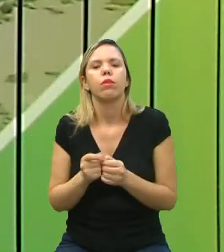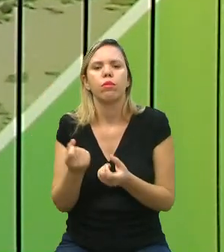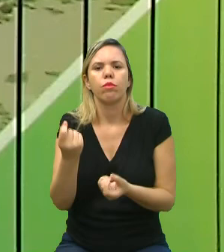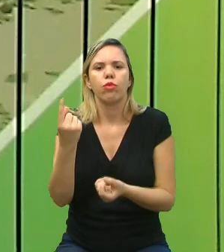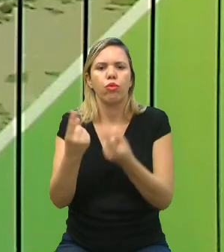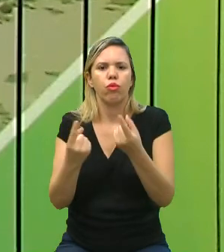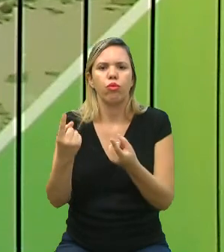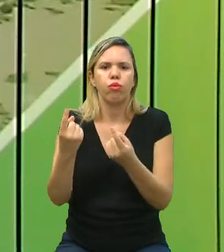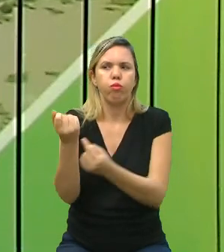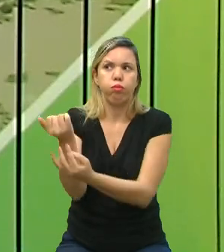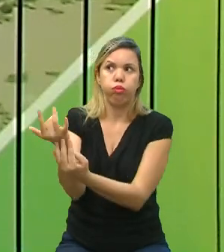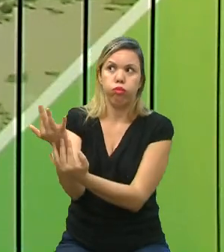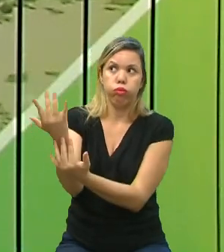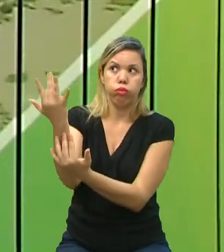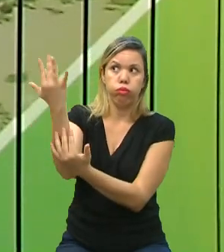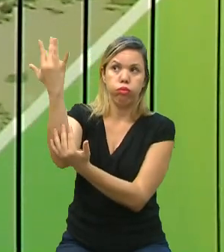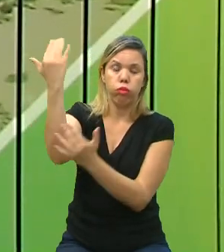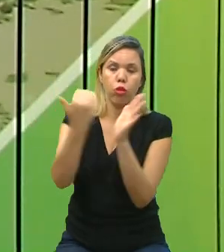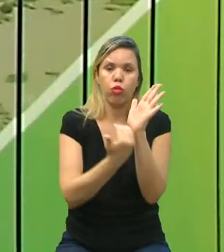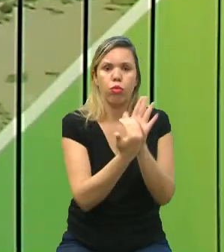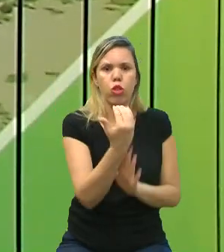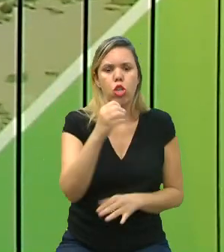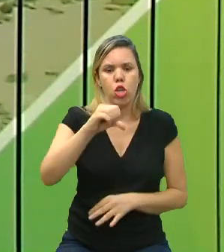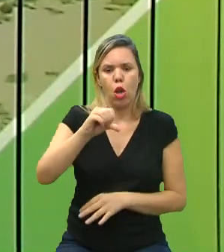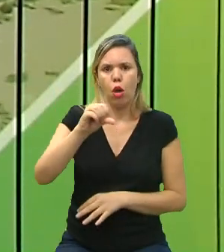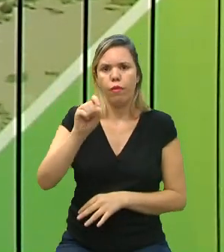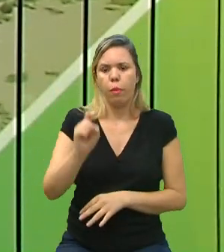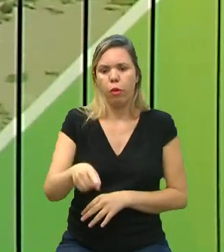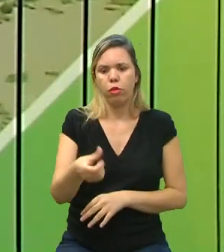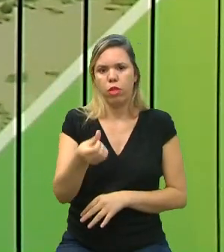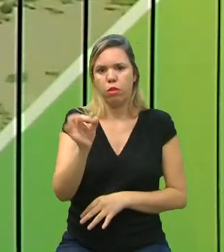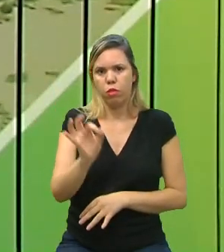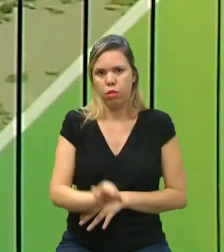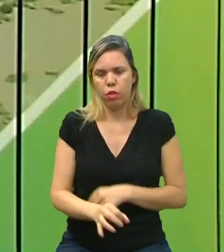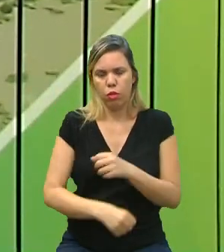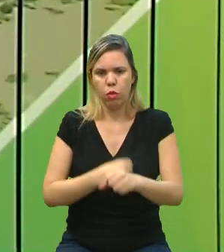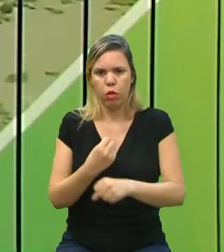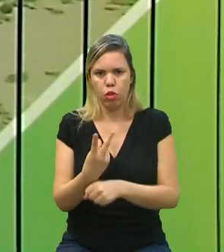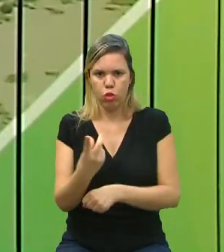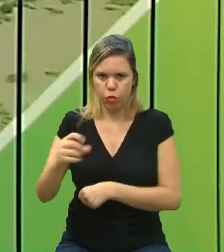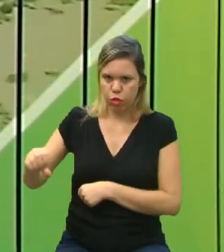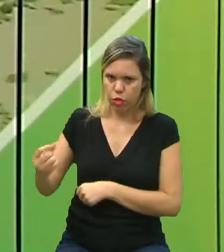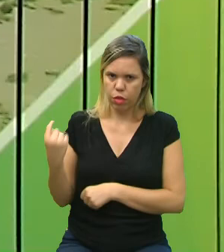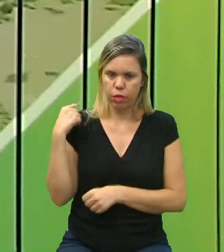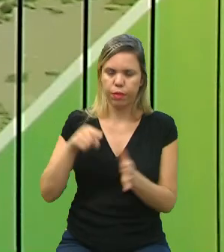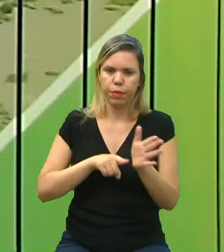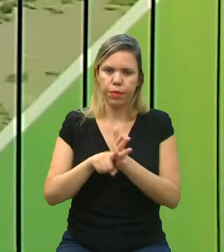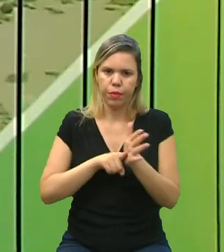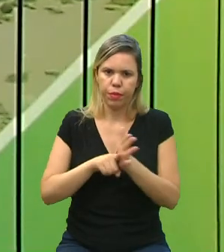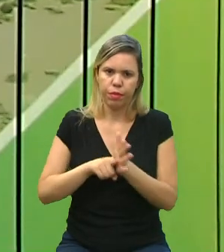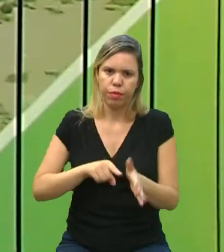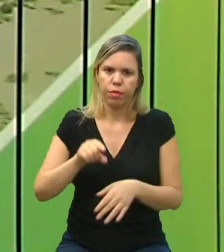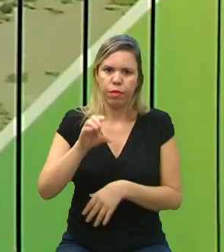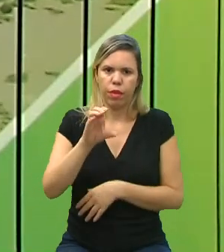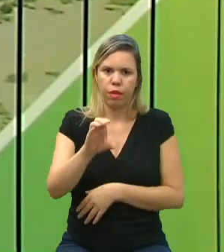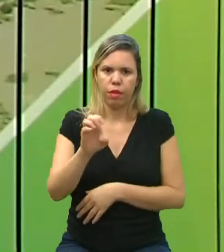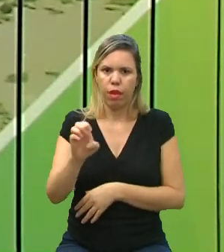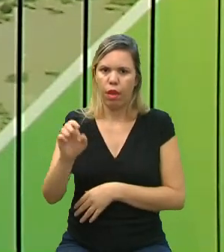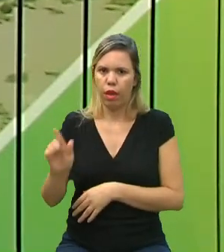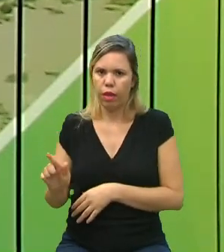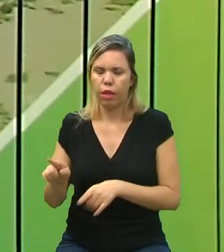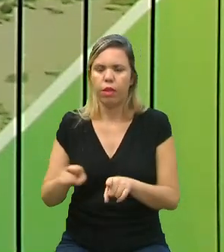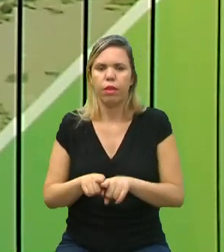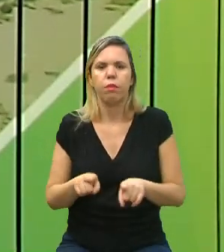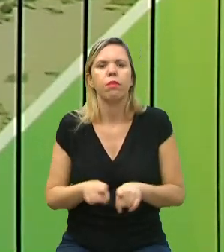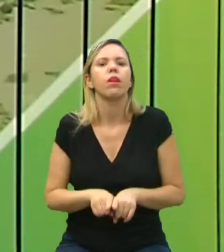9,6% em 2019. O dado é do CEEG, o Sistema de Estimativas de Emissões de Gases de Efeito Estufa, e